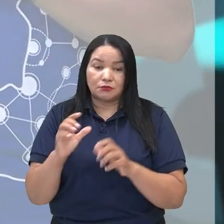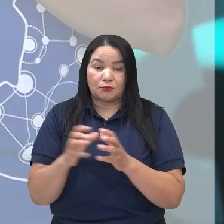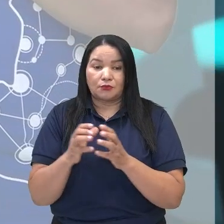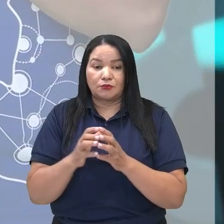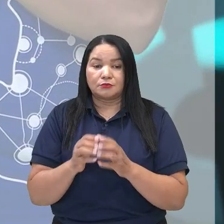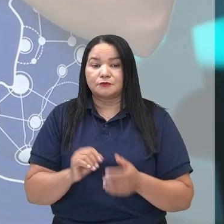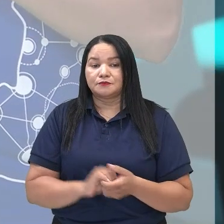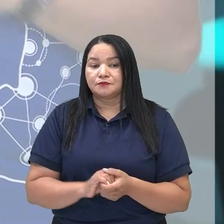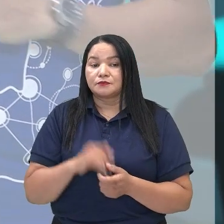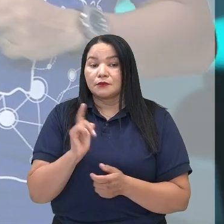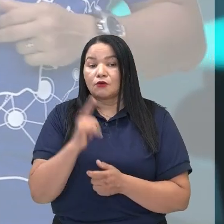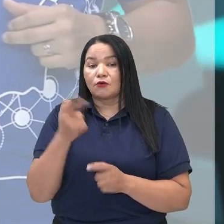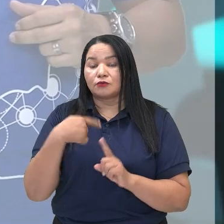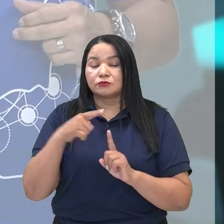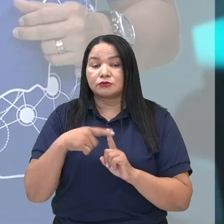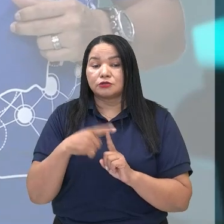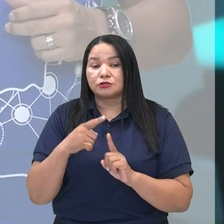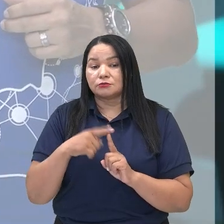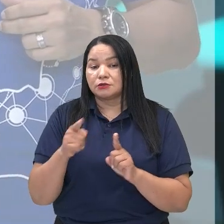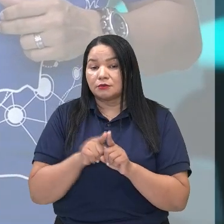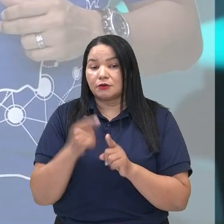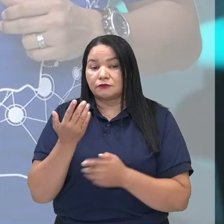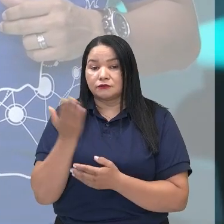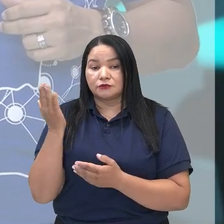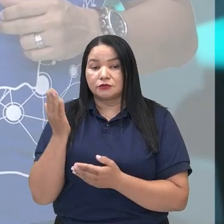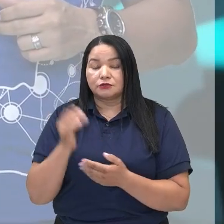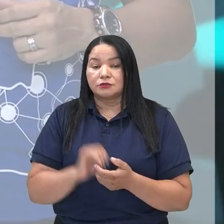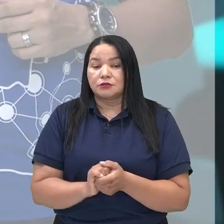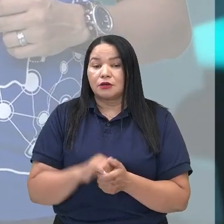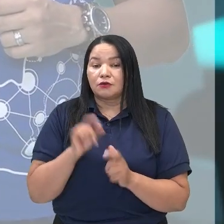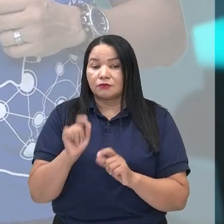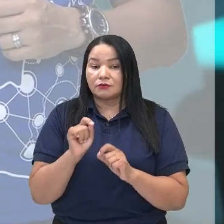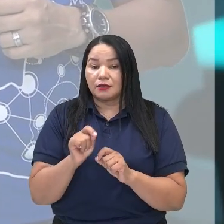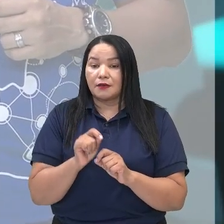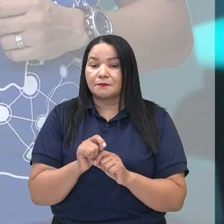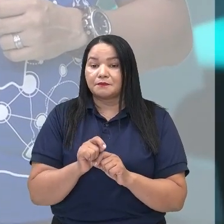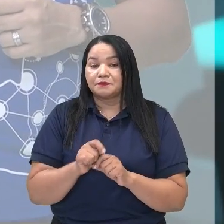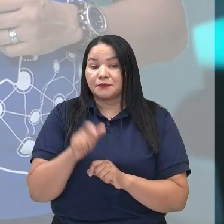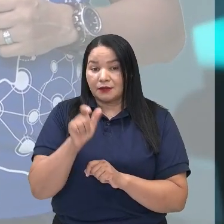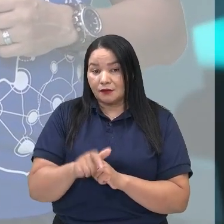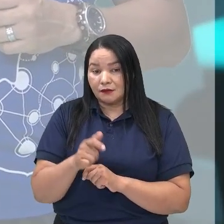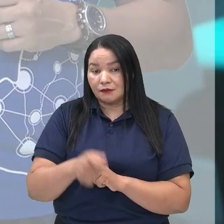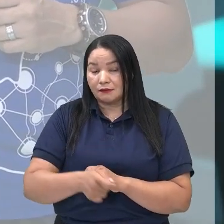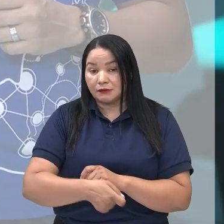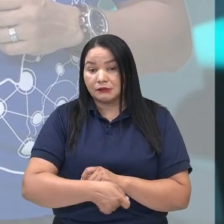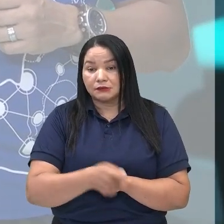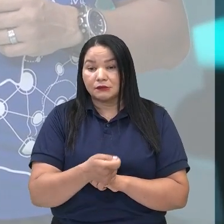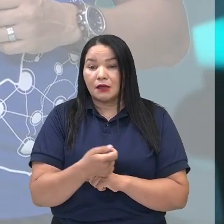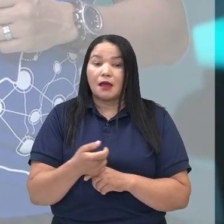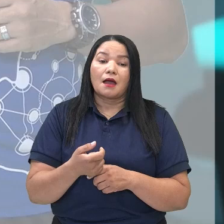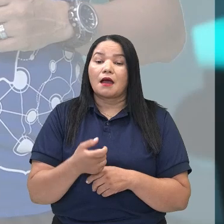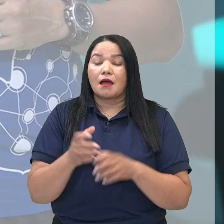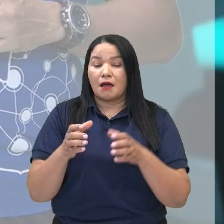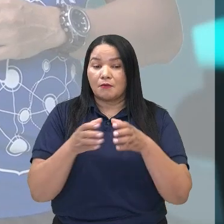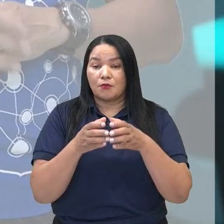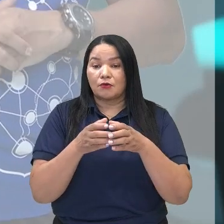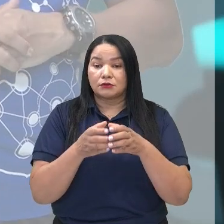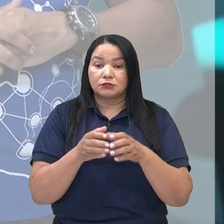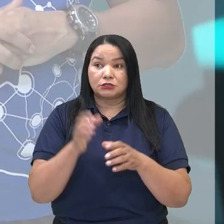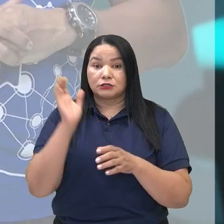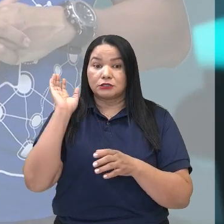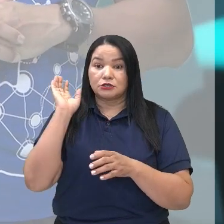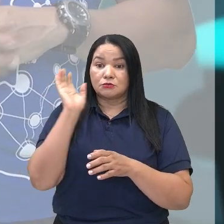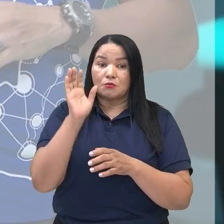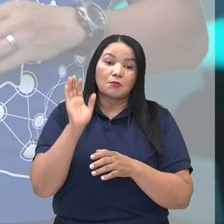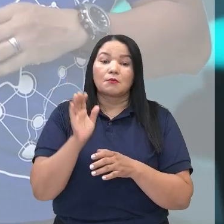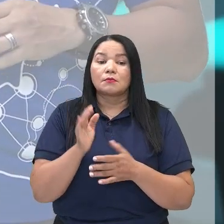perfeito? A gente vai ter também o smash, que é quando o jogador lança a bola de cima para baixo junto à